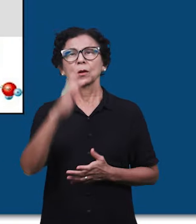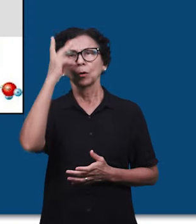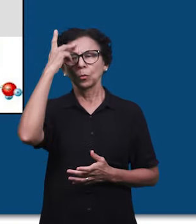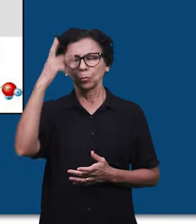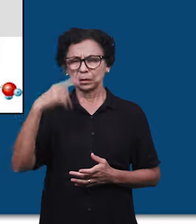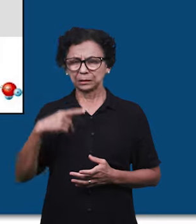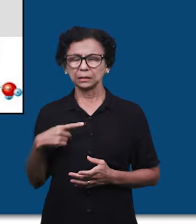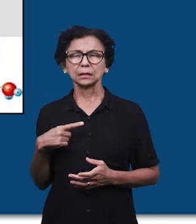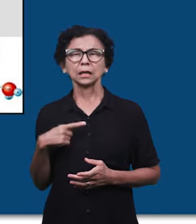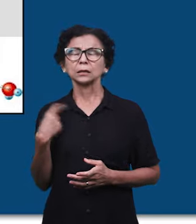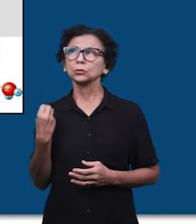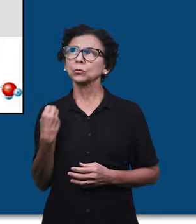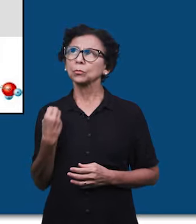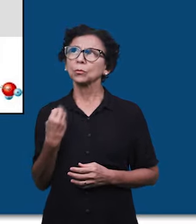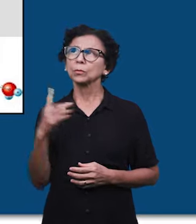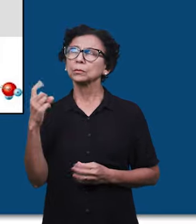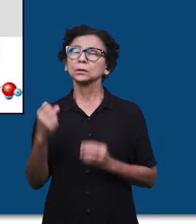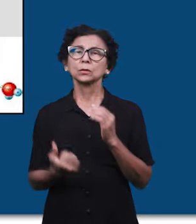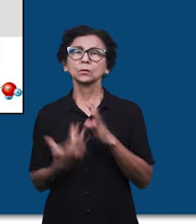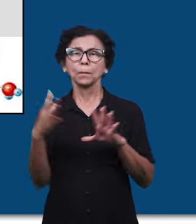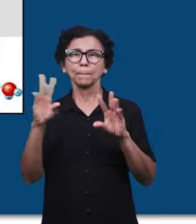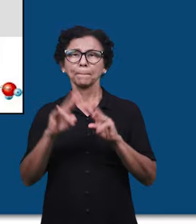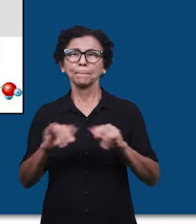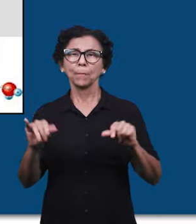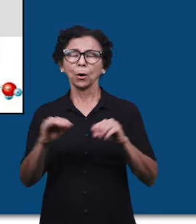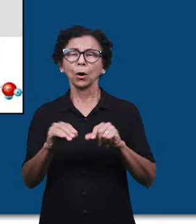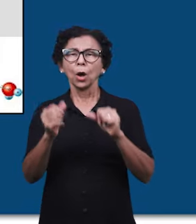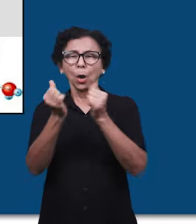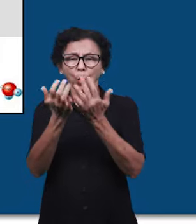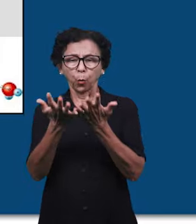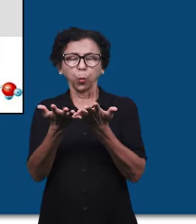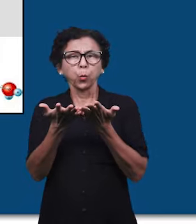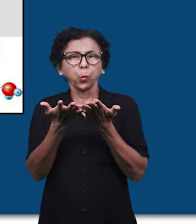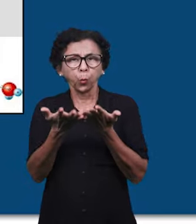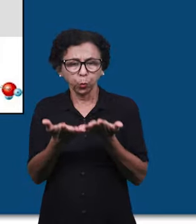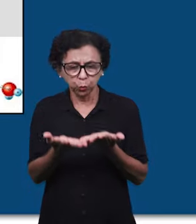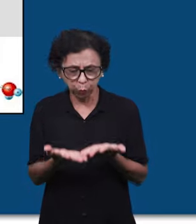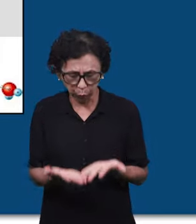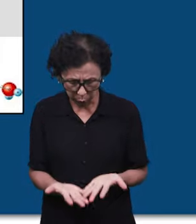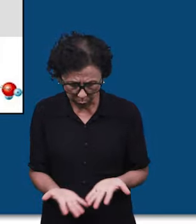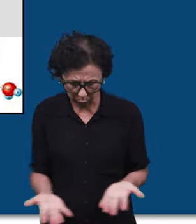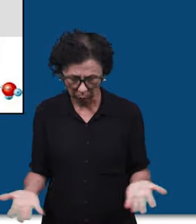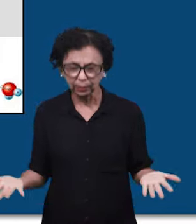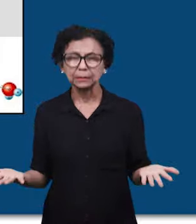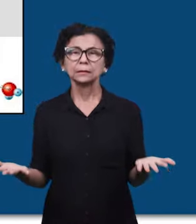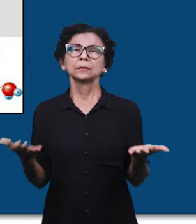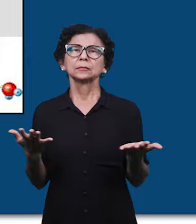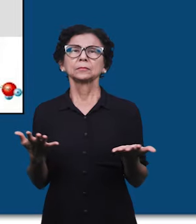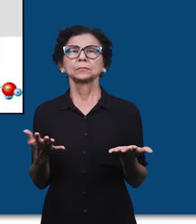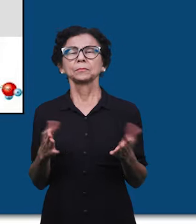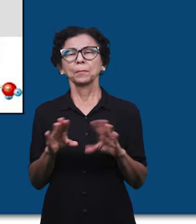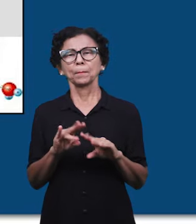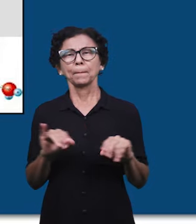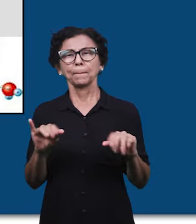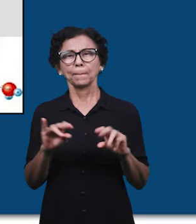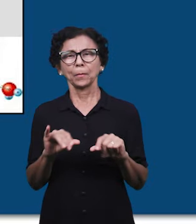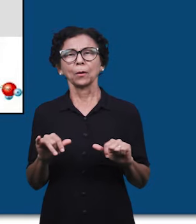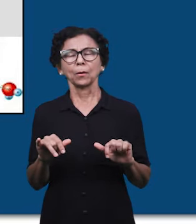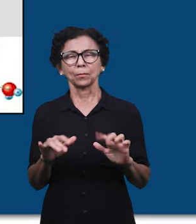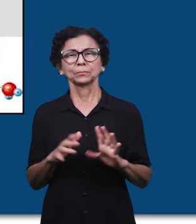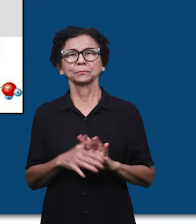terra. Então, o pó da terra, essa palavra no original hebraico vai estar apar